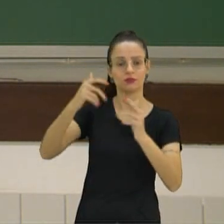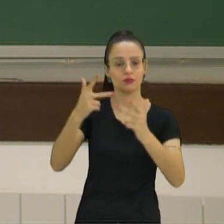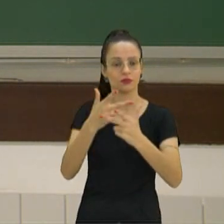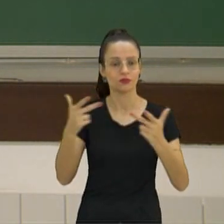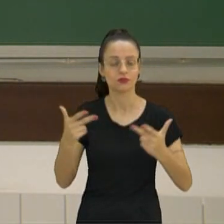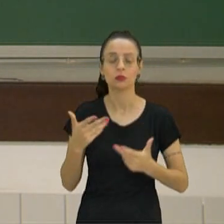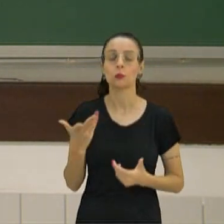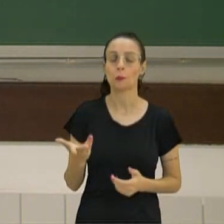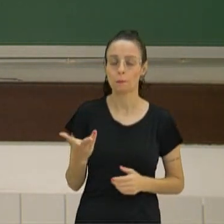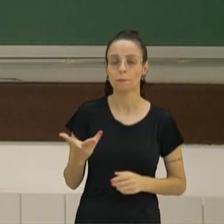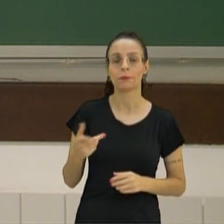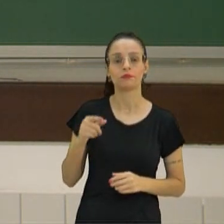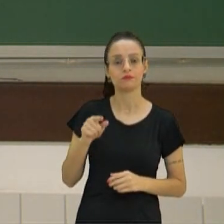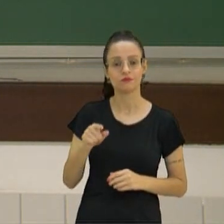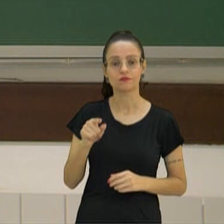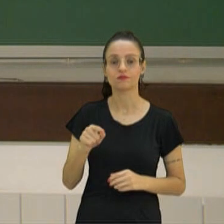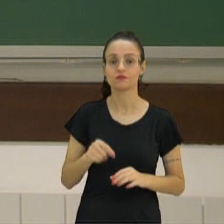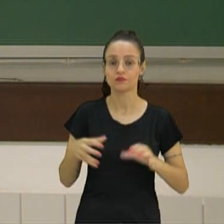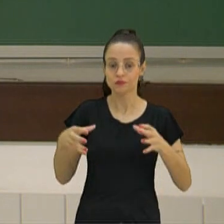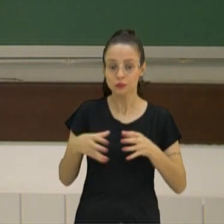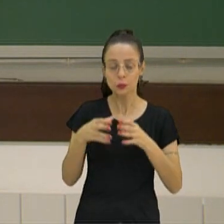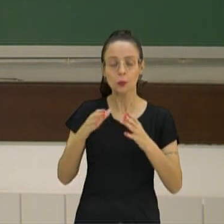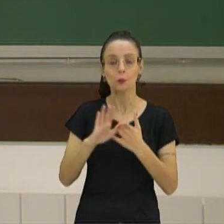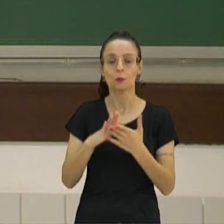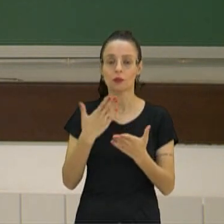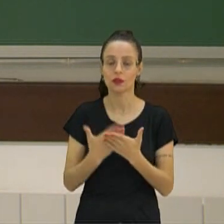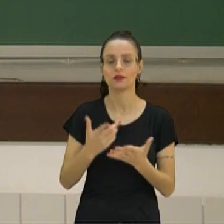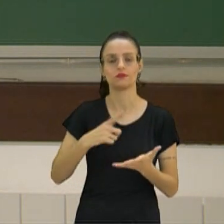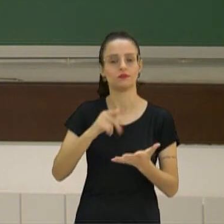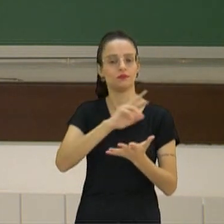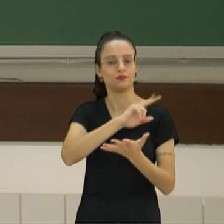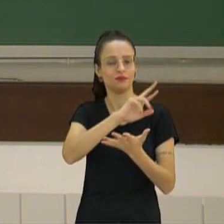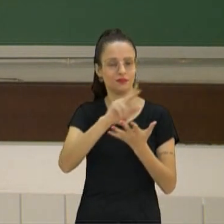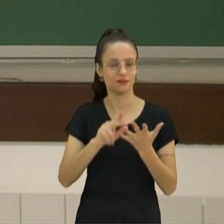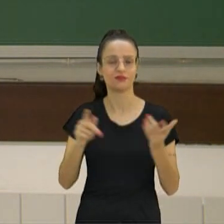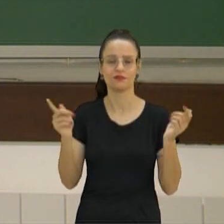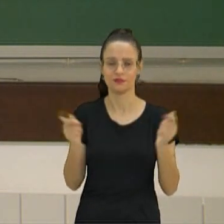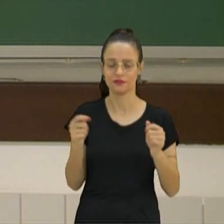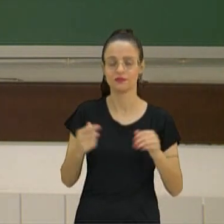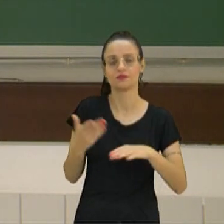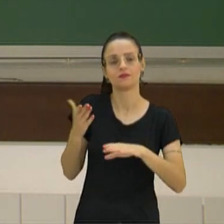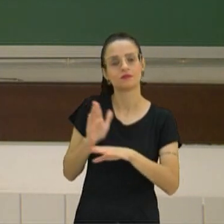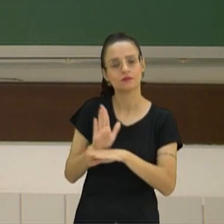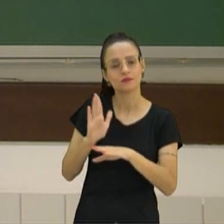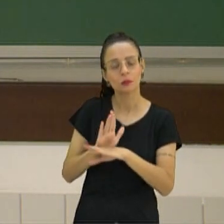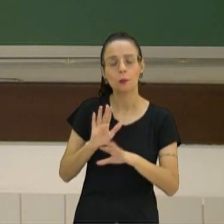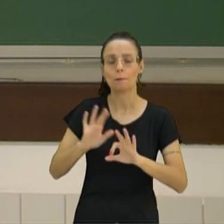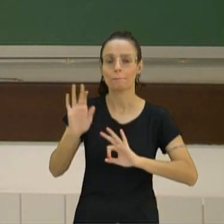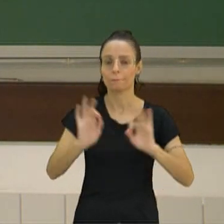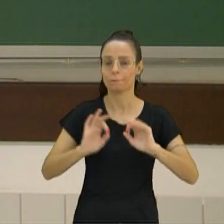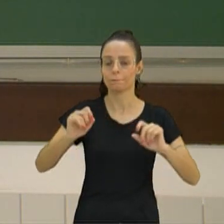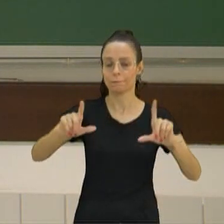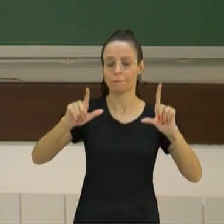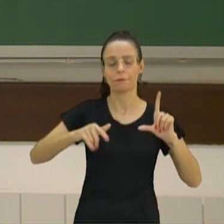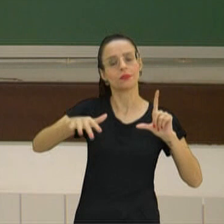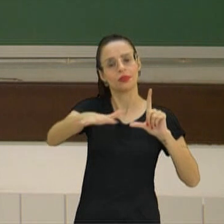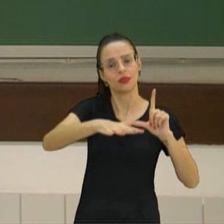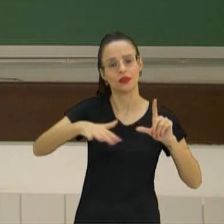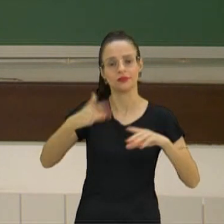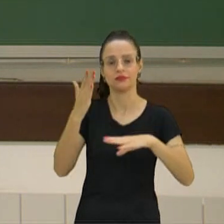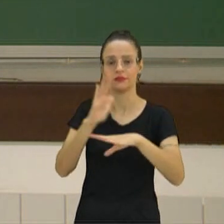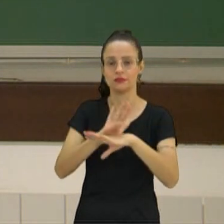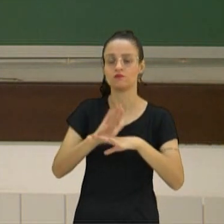né, e numa turma, né, no colégio, a gente tem diversos talentos que poderiam auxiliar a montar um cenário que ajuda